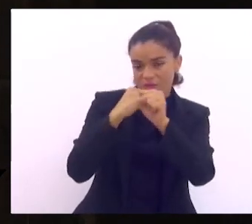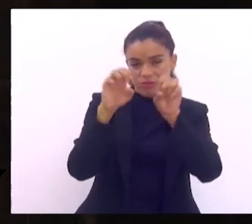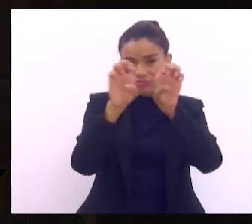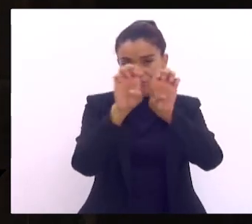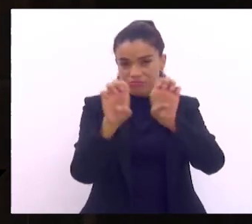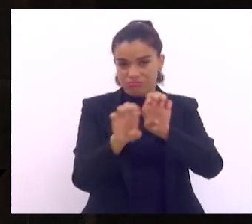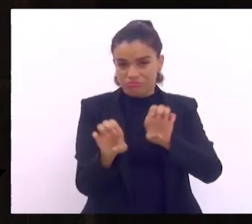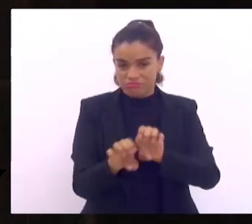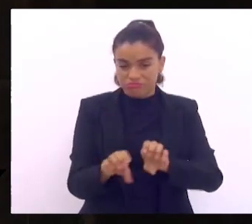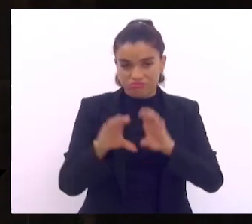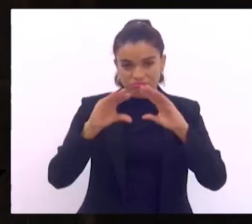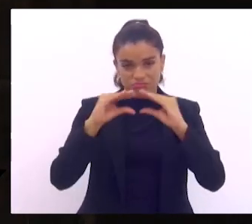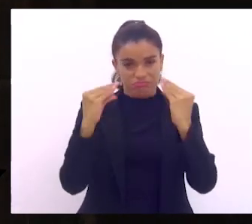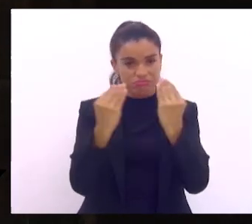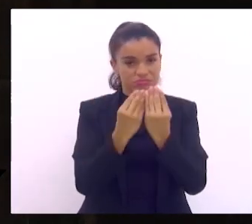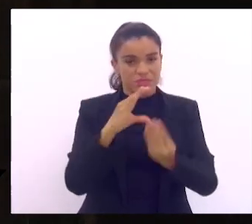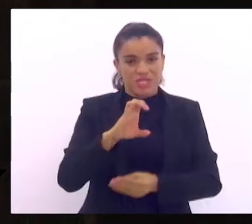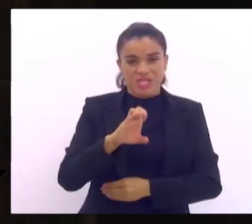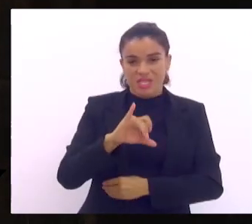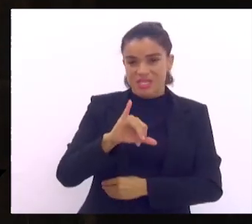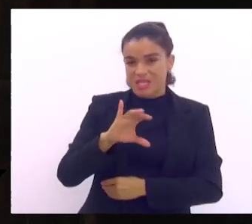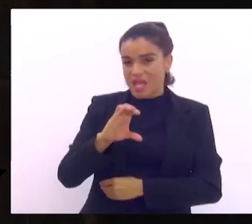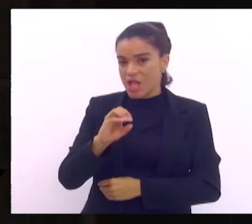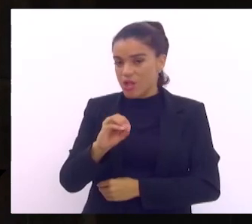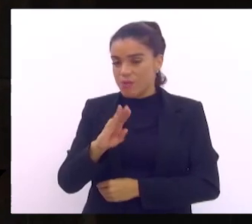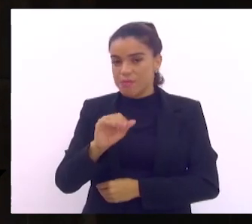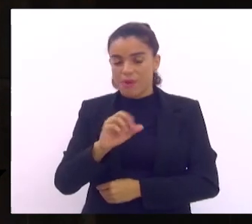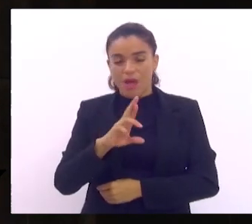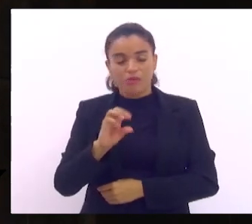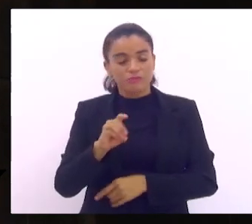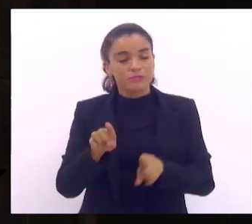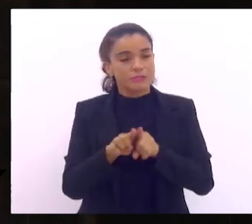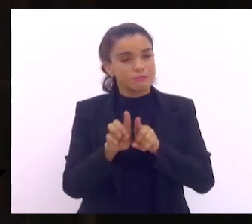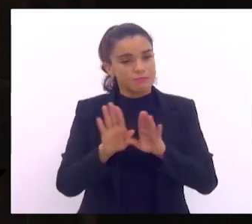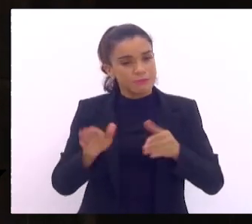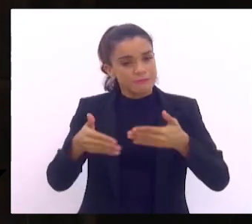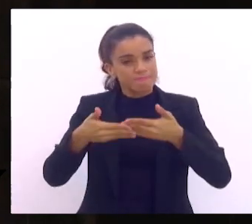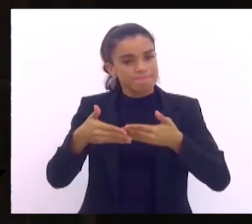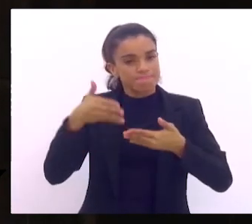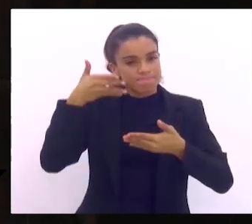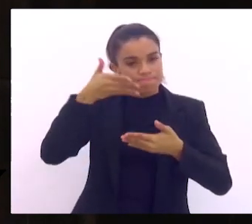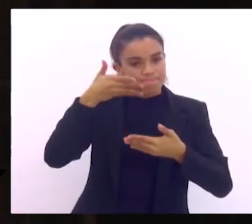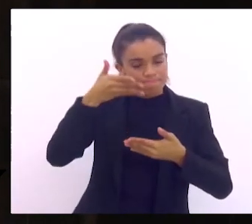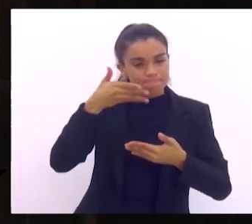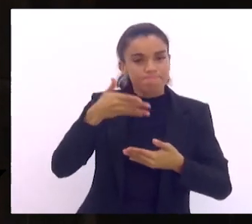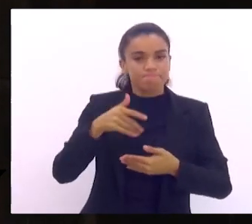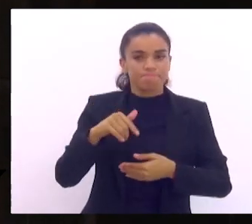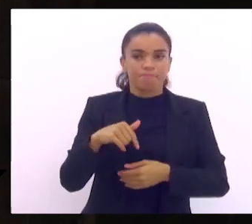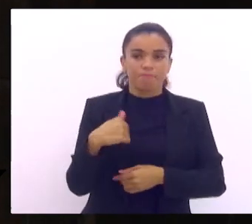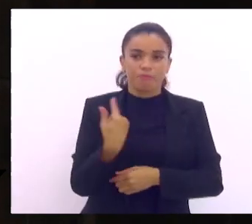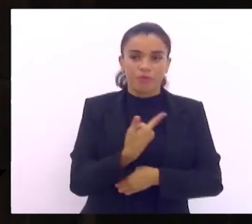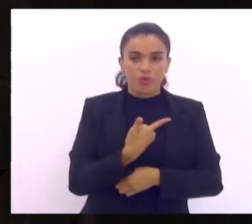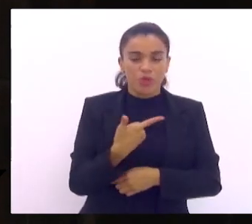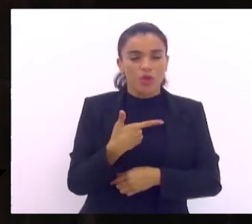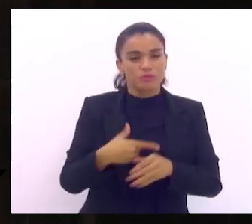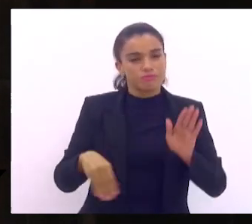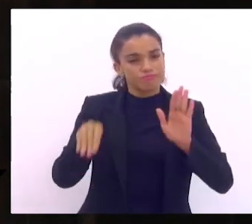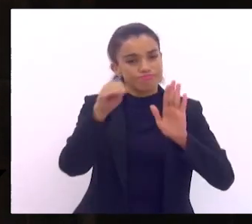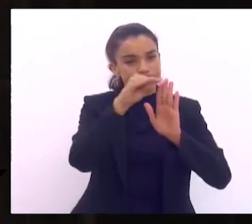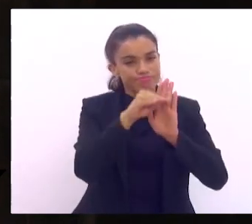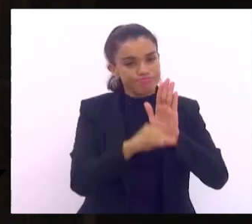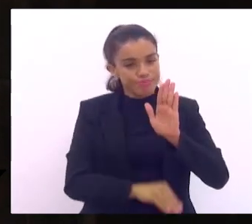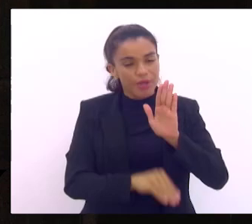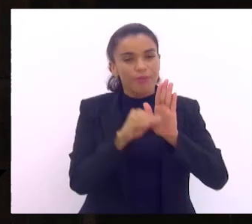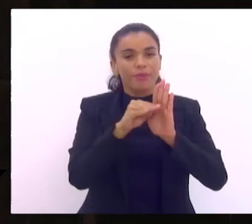do estádio de atletismo Célio de Barros, como também, só para finalizar, tá? Colocamos aí para que haja constar em ata, que seria